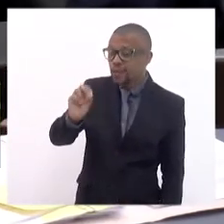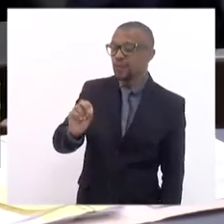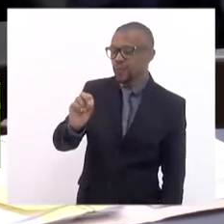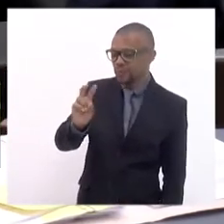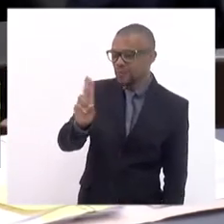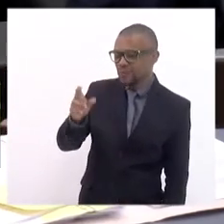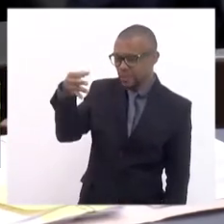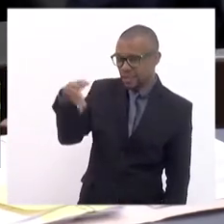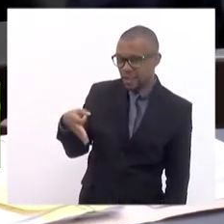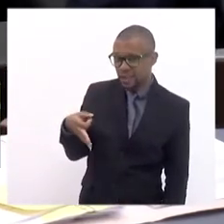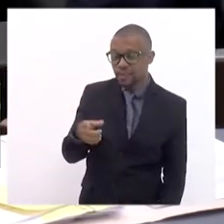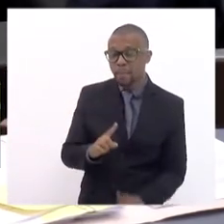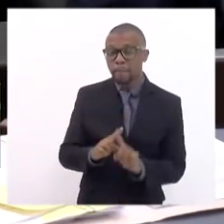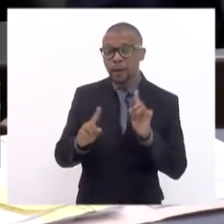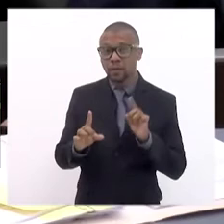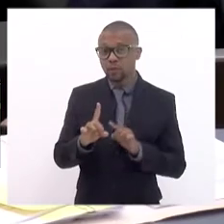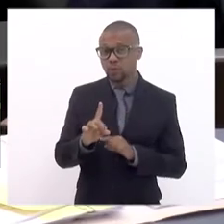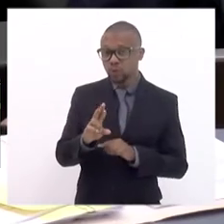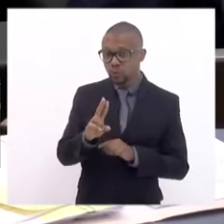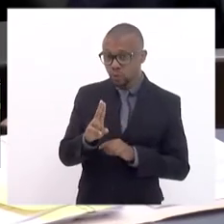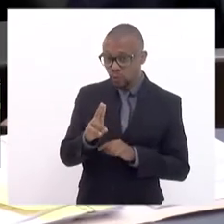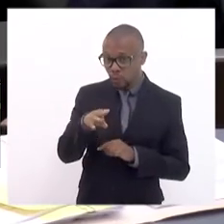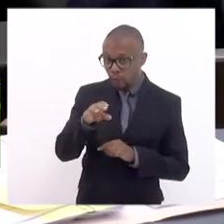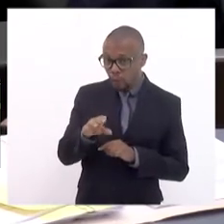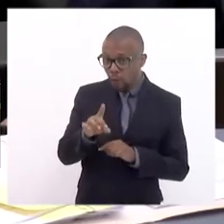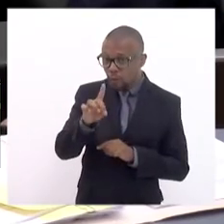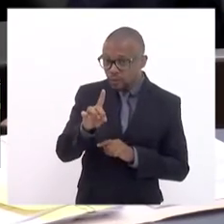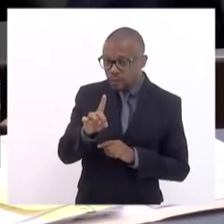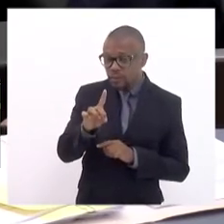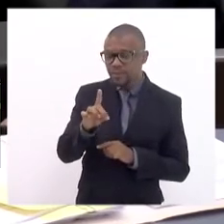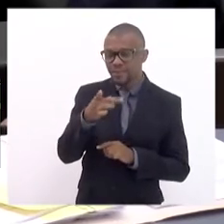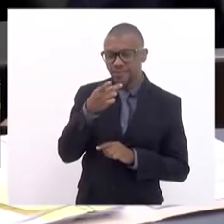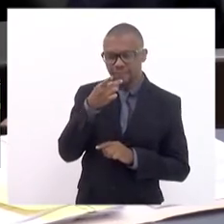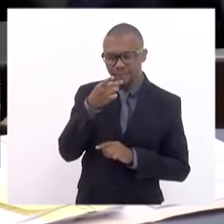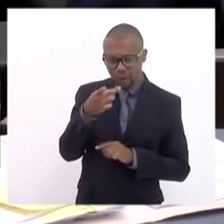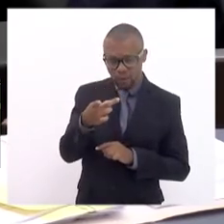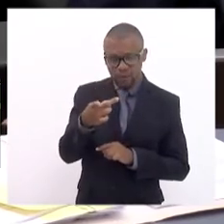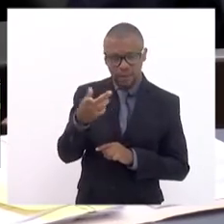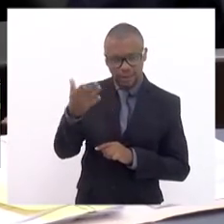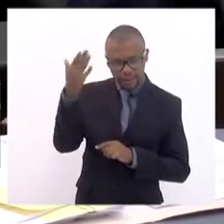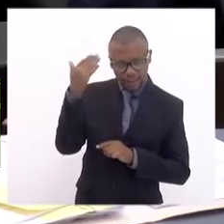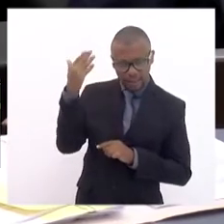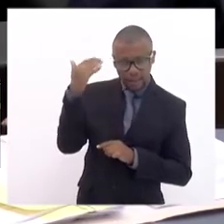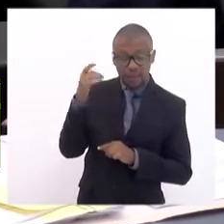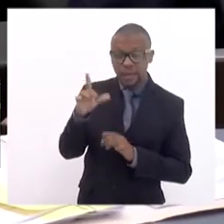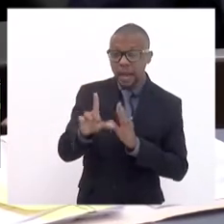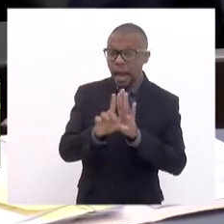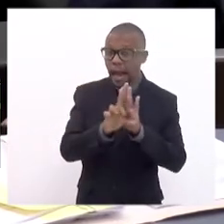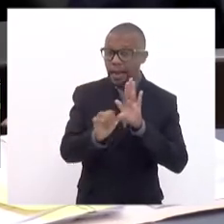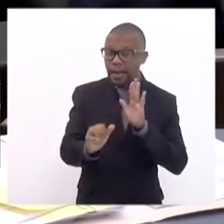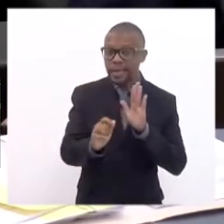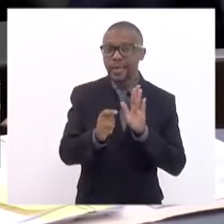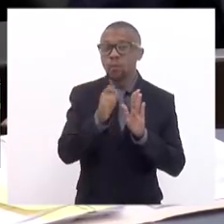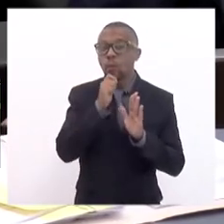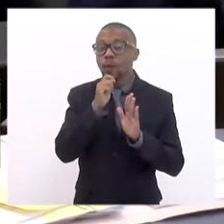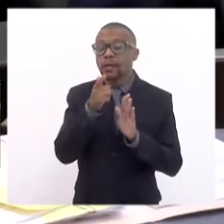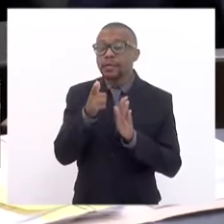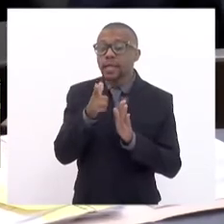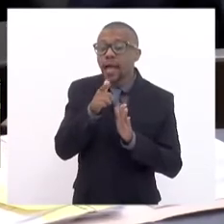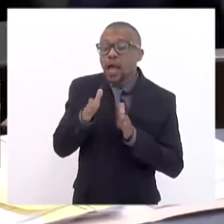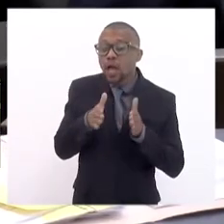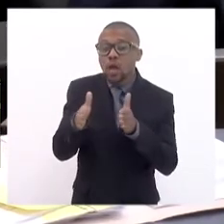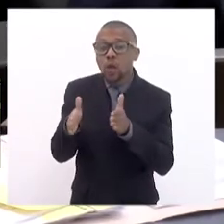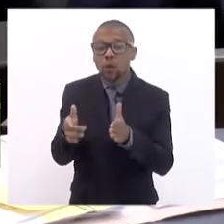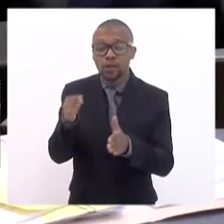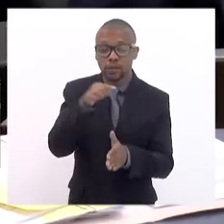o Drummond disse, né, que das leis não nascem lírios. João Cabral de Melo Neto, respondendo a Drummond, disse que no ambiente